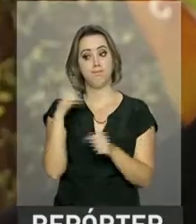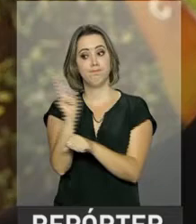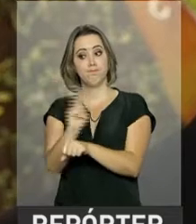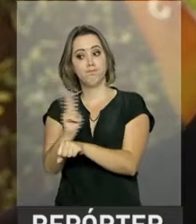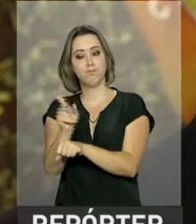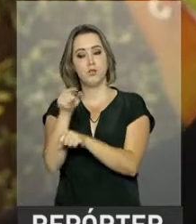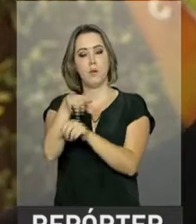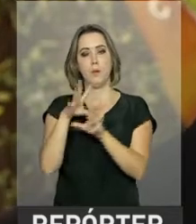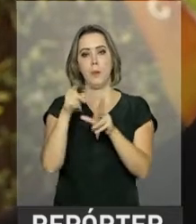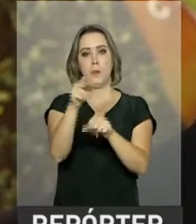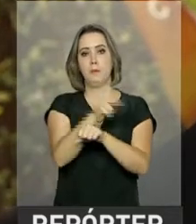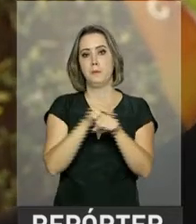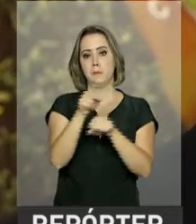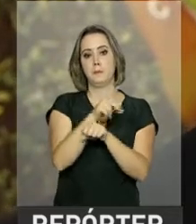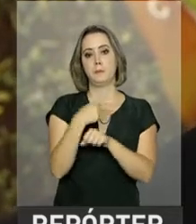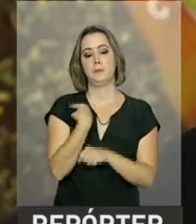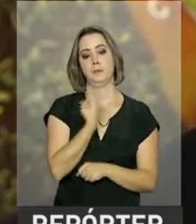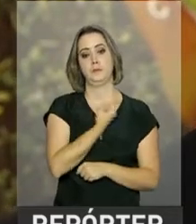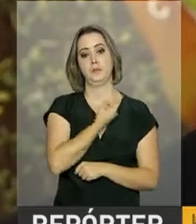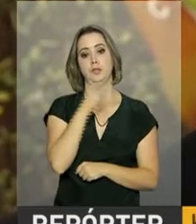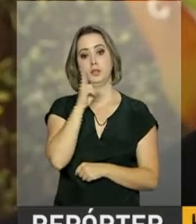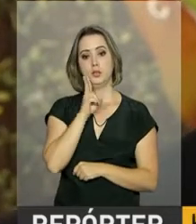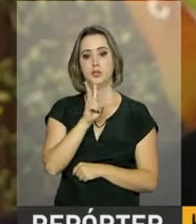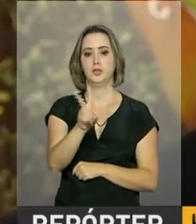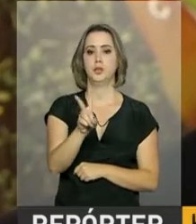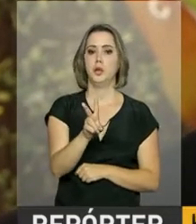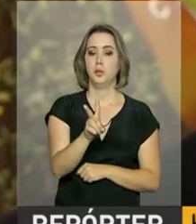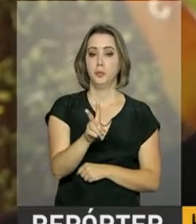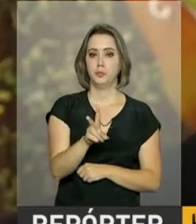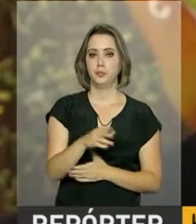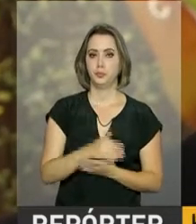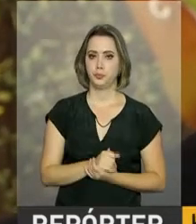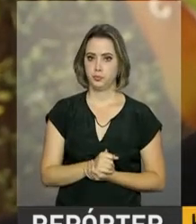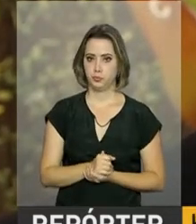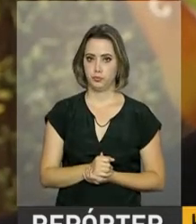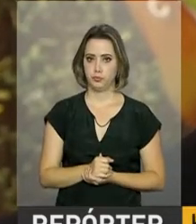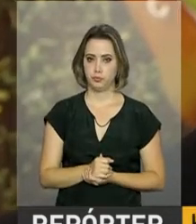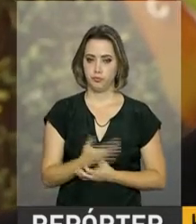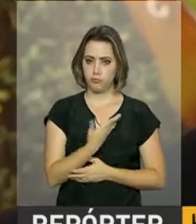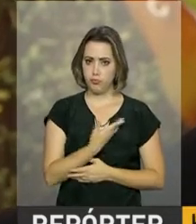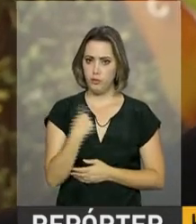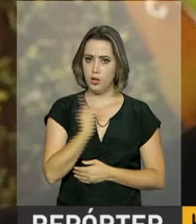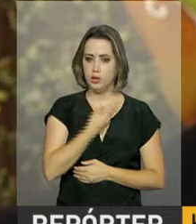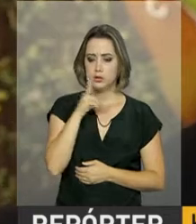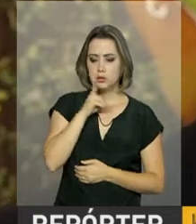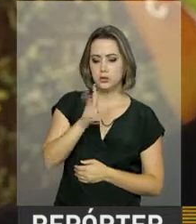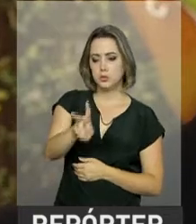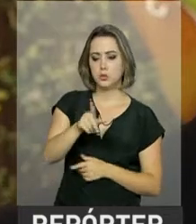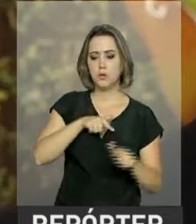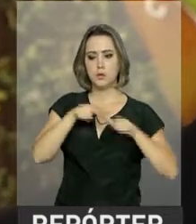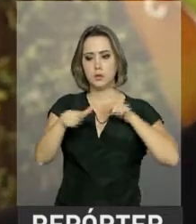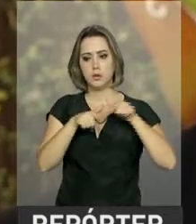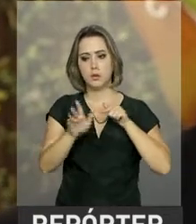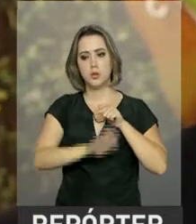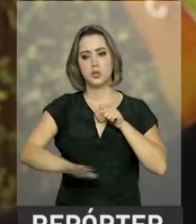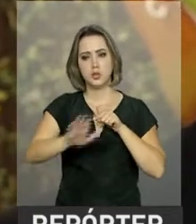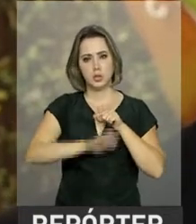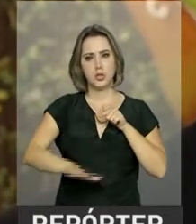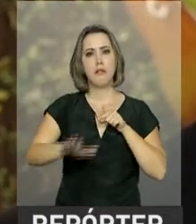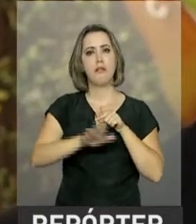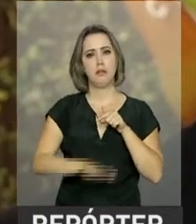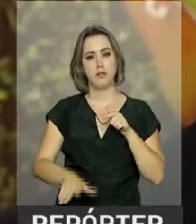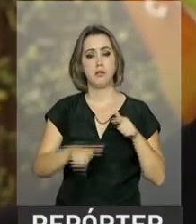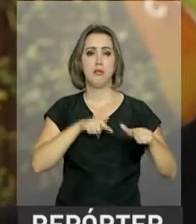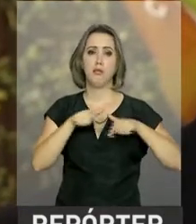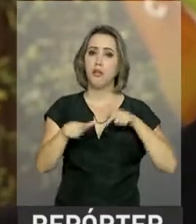Nós temos visto com habitualidade é o trabalho infantil na informalidade, não em estabelecimentos constituídos. O que